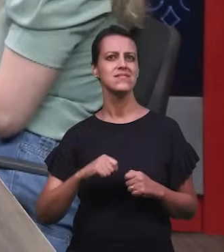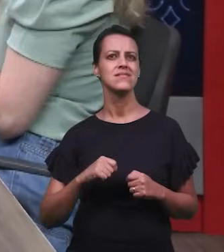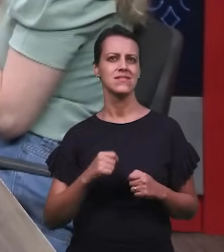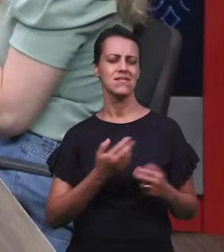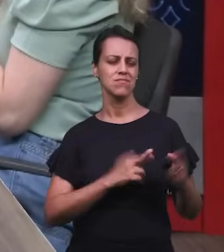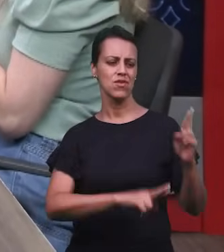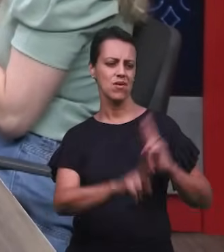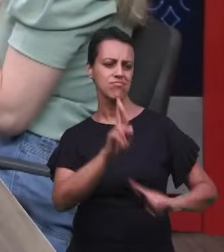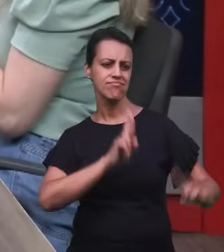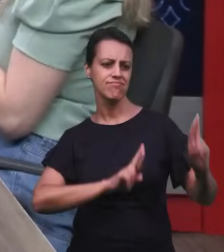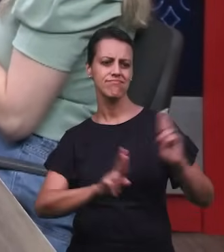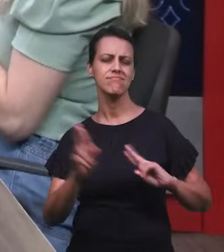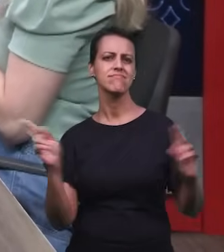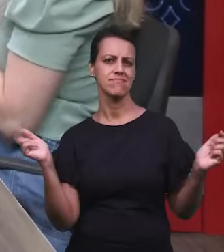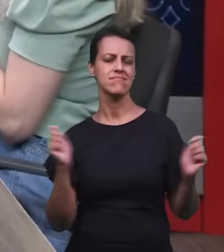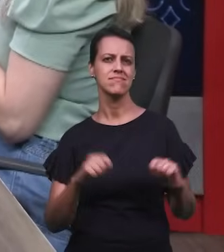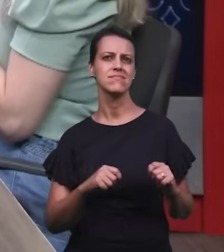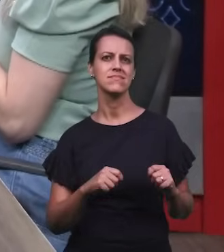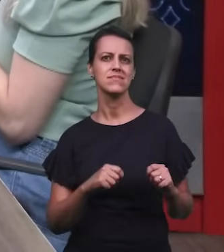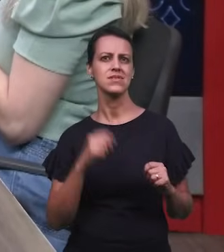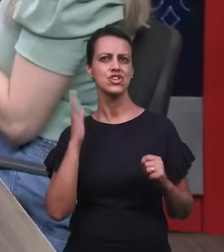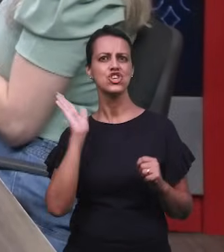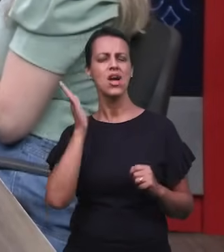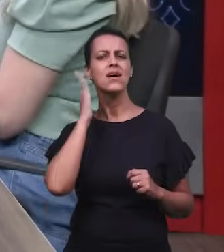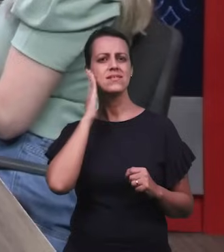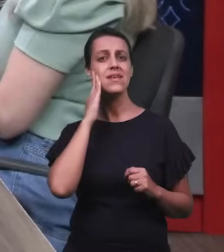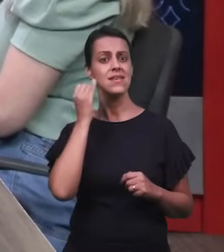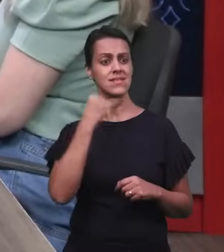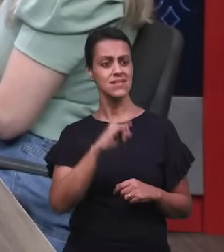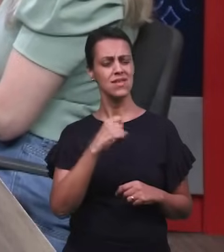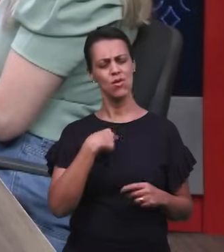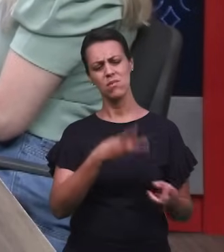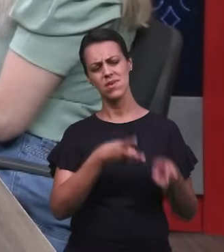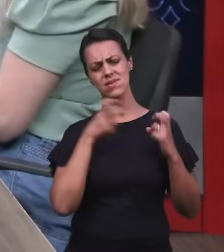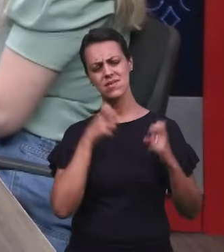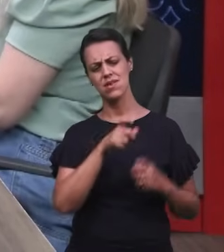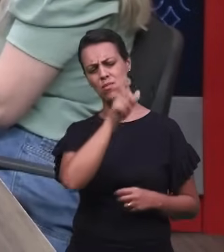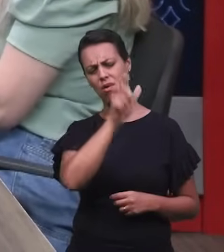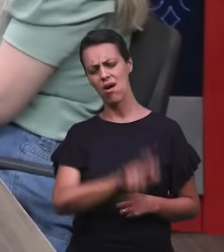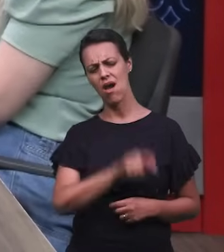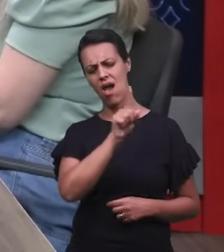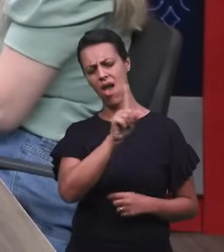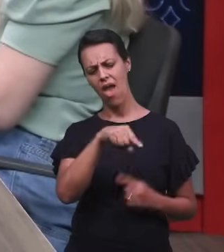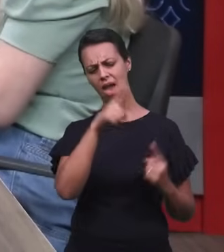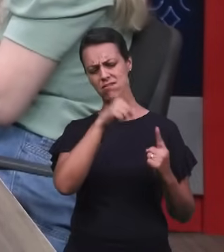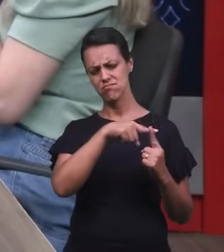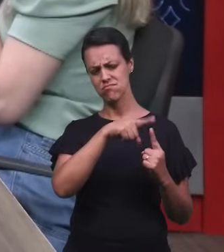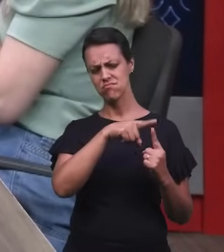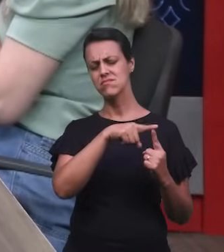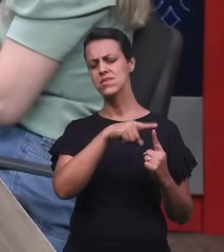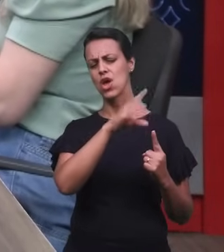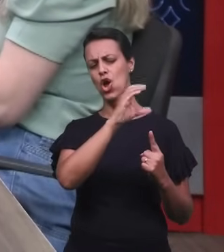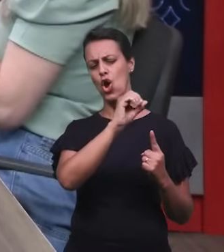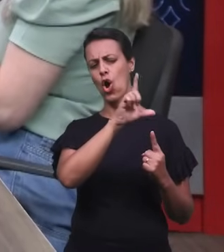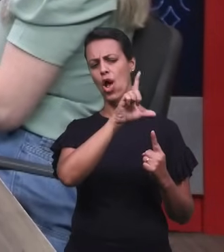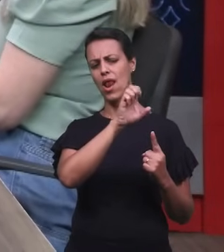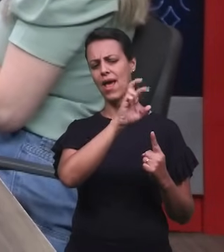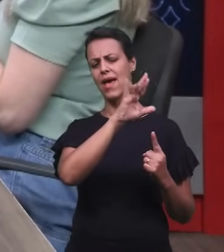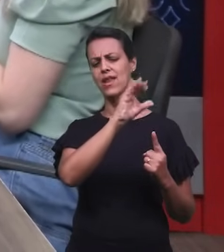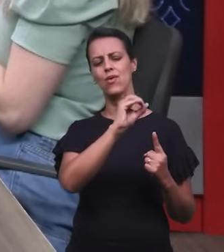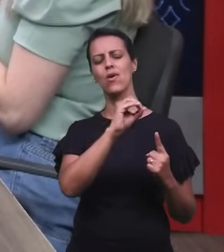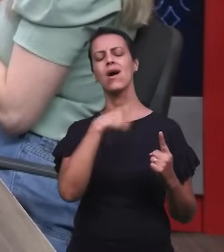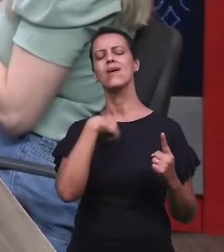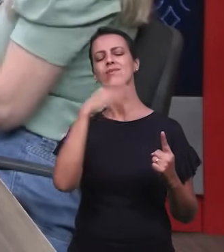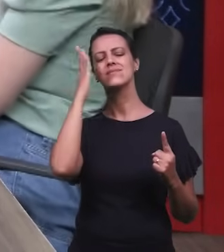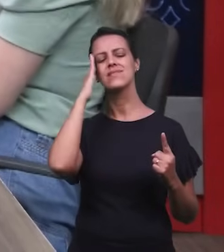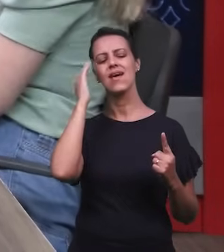os relacionamentos. Nós já sabemos o que esperar. Se eu percebo que uma pessoa tem algumas características mais do colérico, eu sei que se